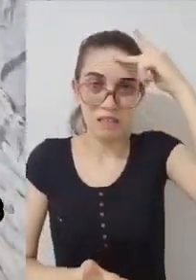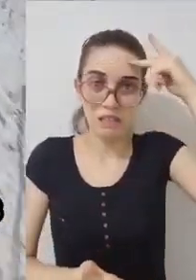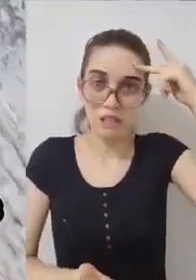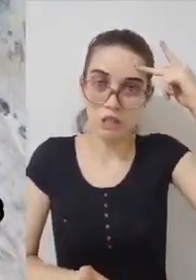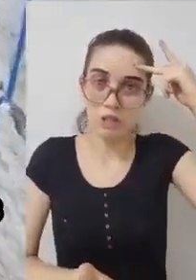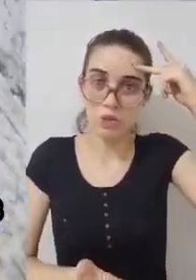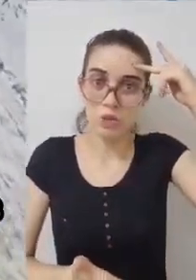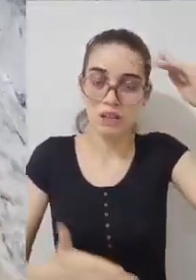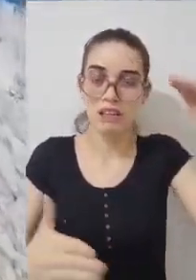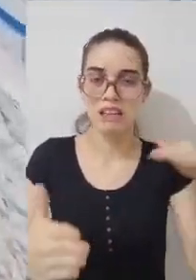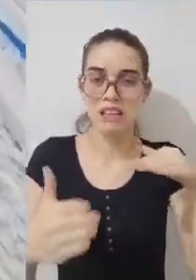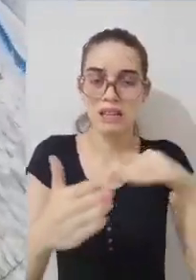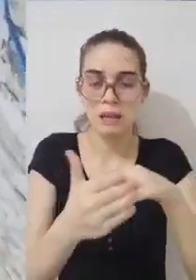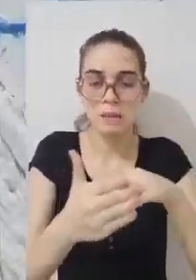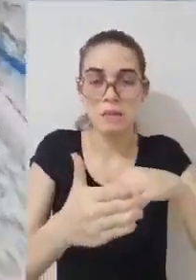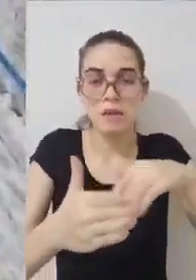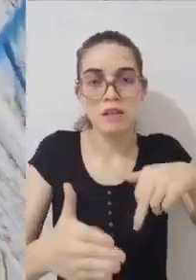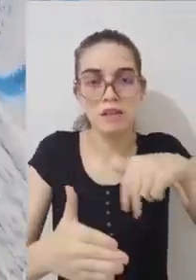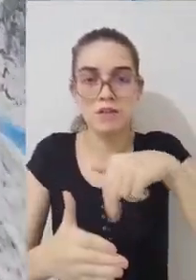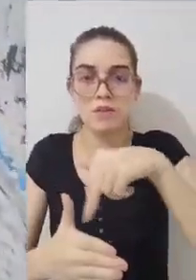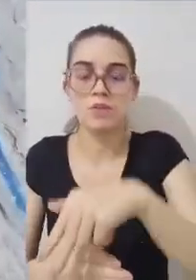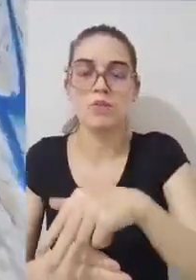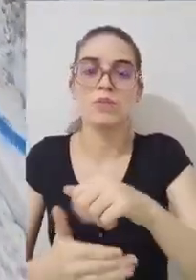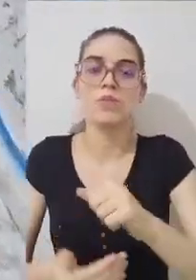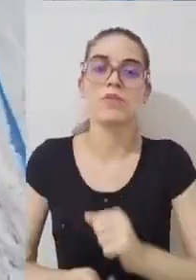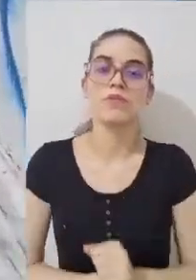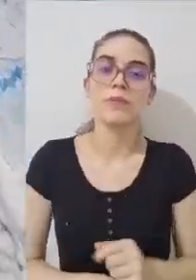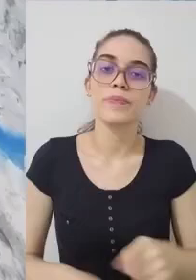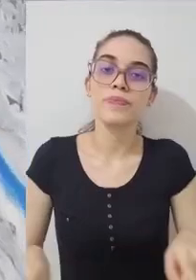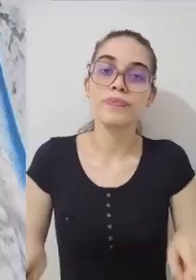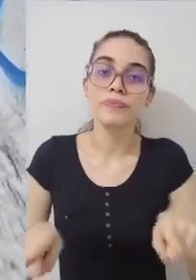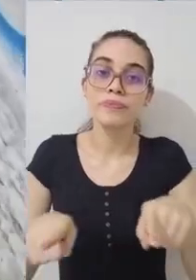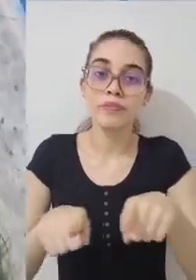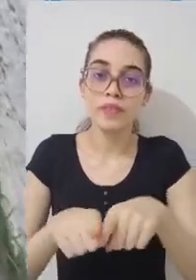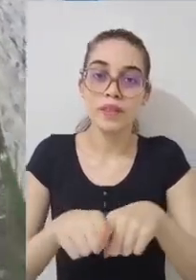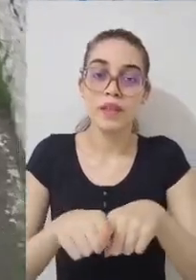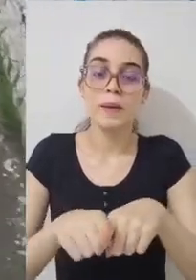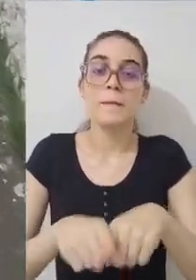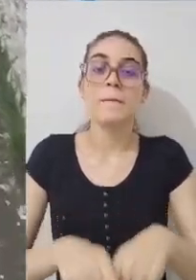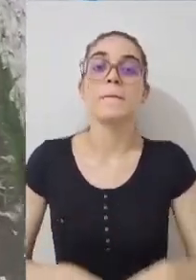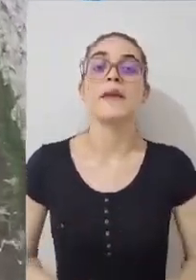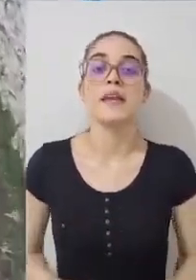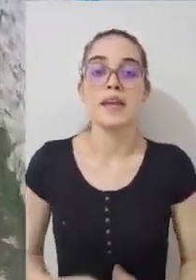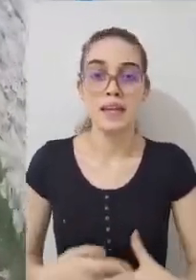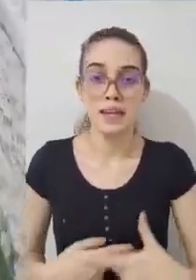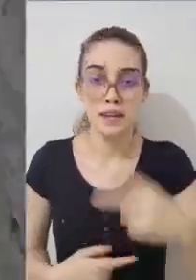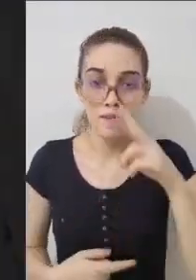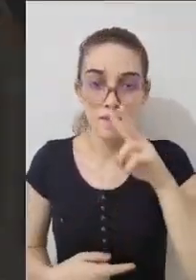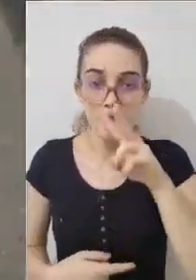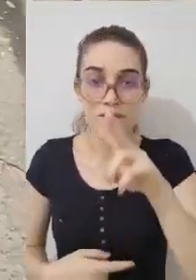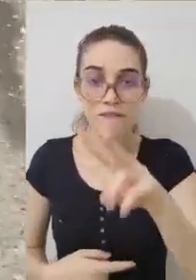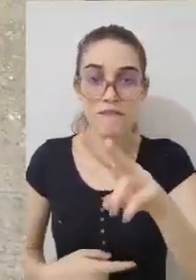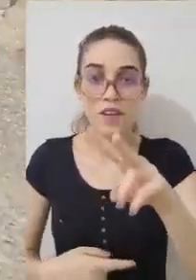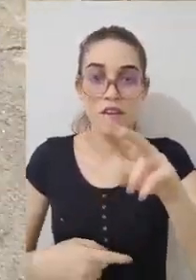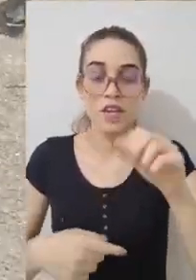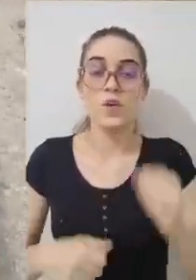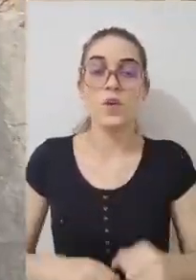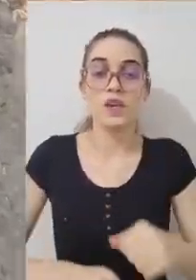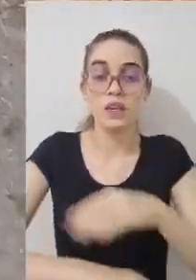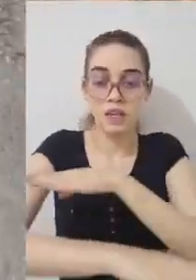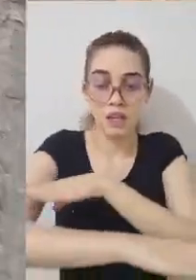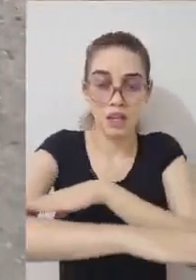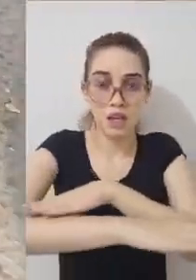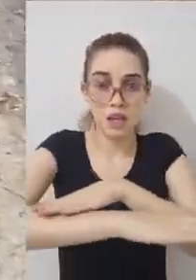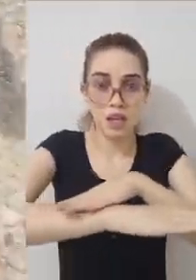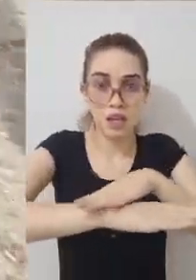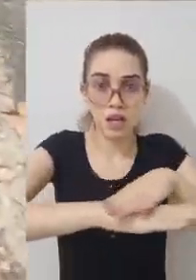calçada, como postes e blocos de concreto, reduzindo a largura da via e impossibilitando o tráfego de cadeirantes. O estado da calçada